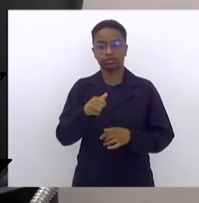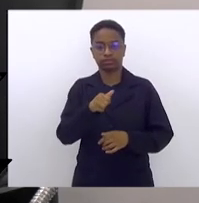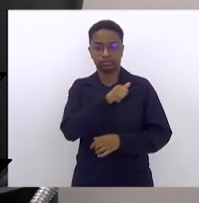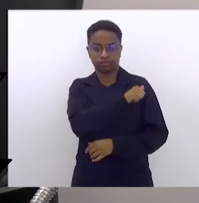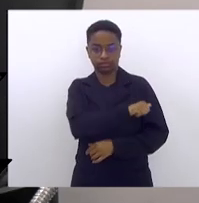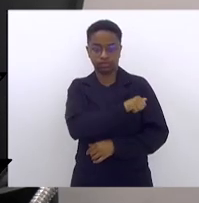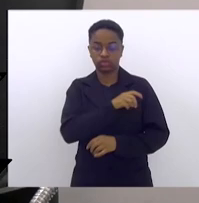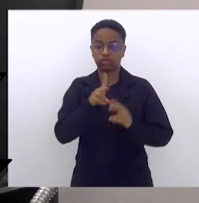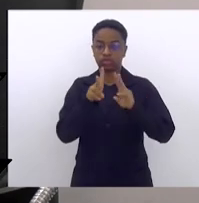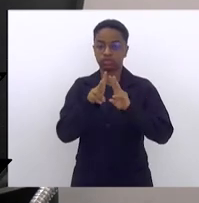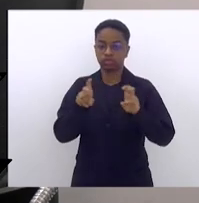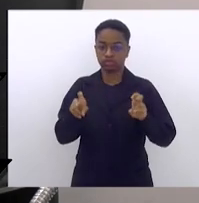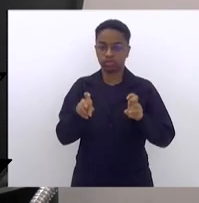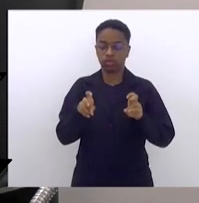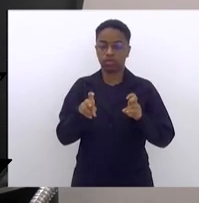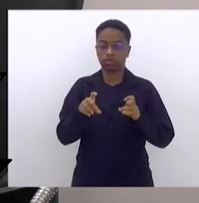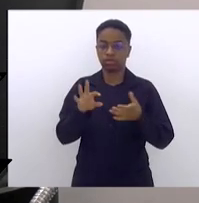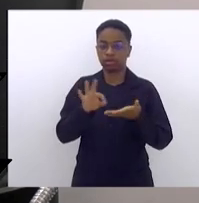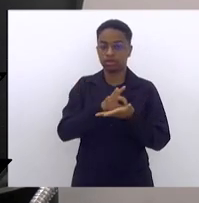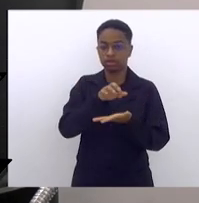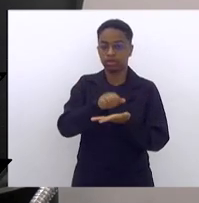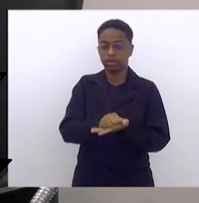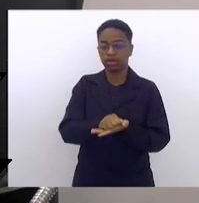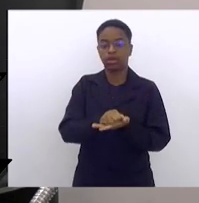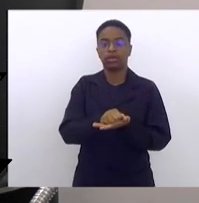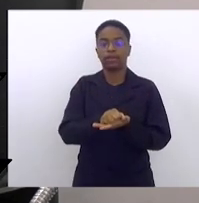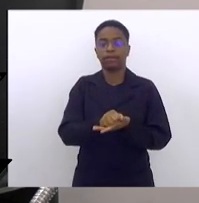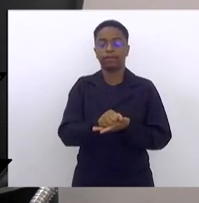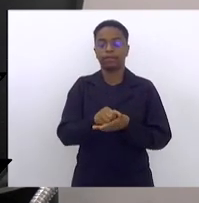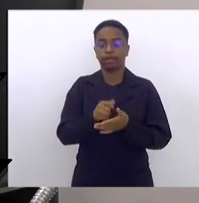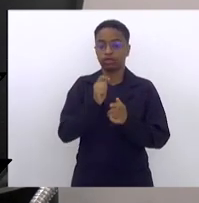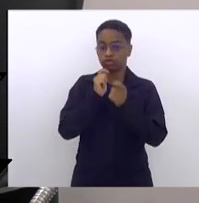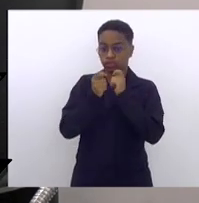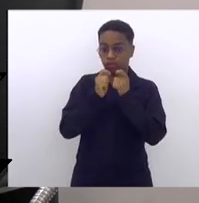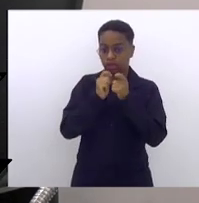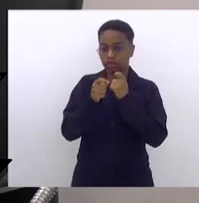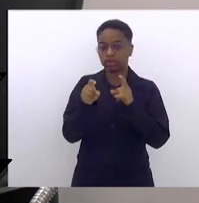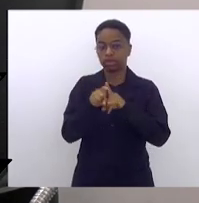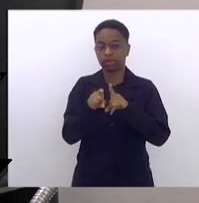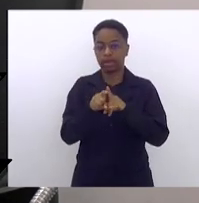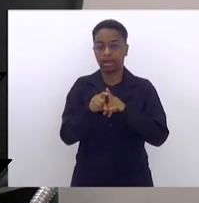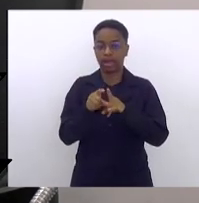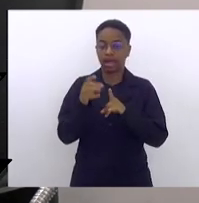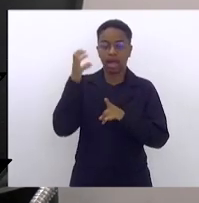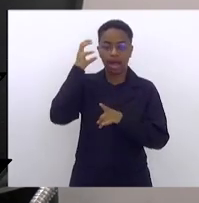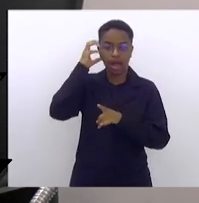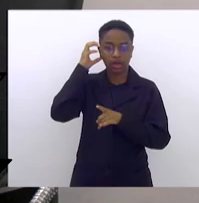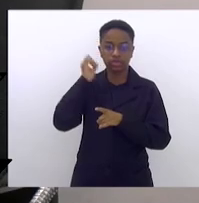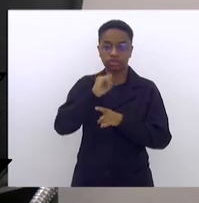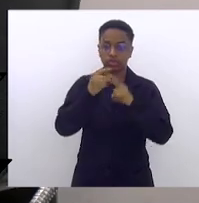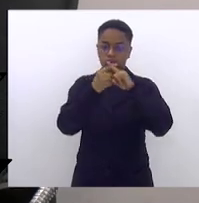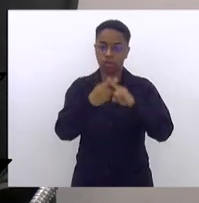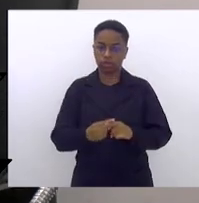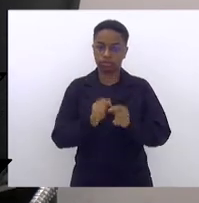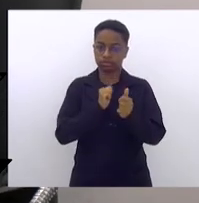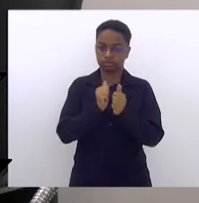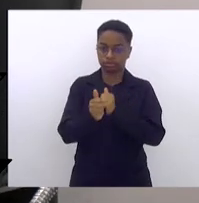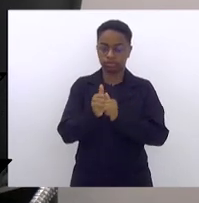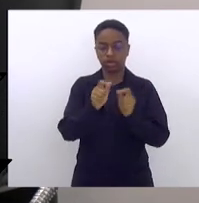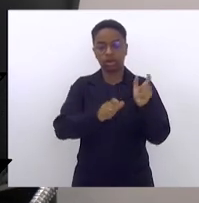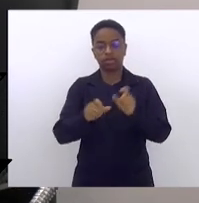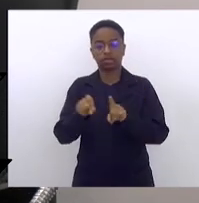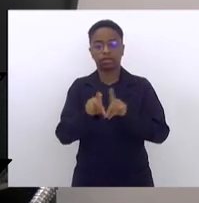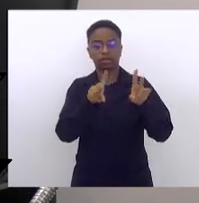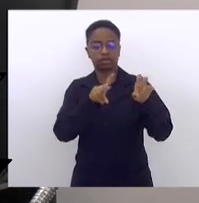o credenciamento de jornalistas e radialistas em competições desportivas e dá outras providências